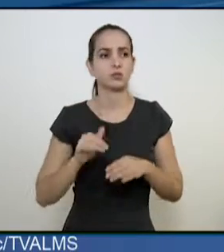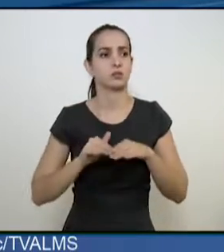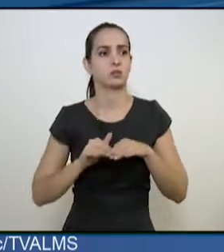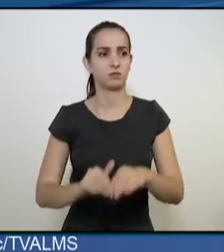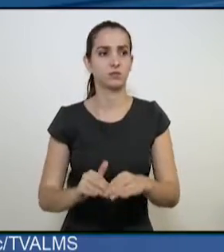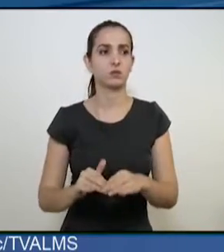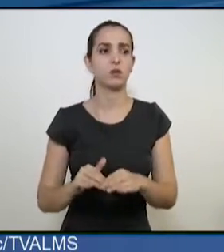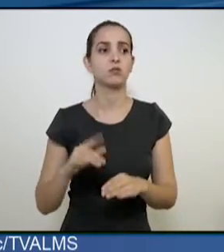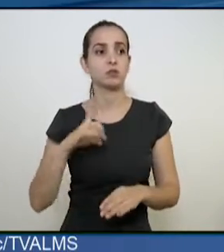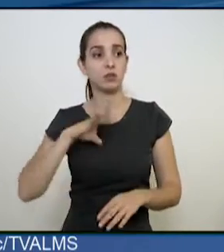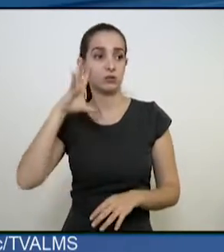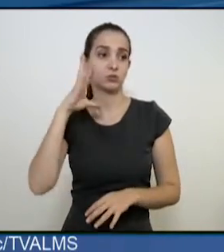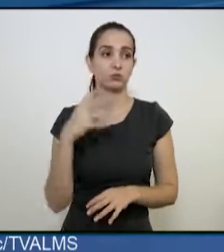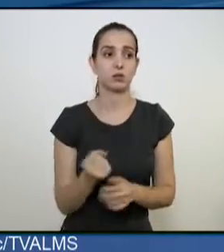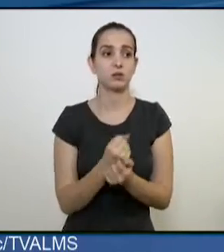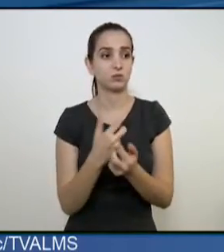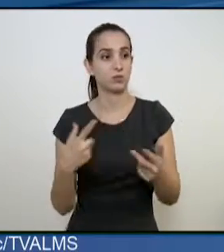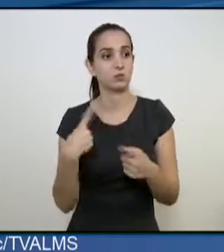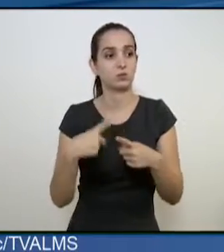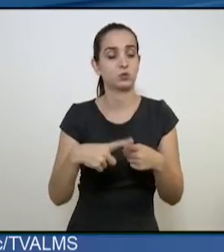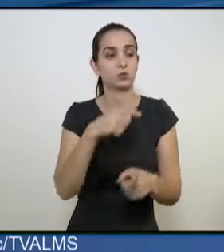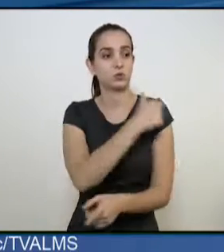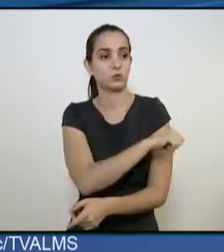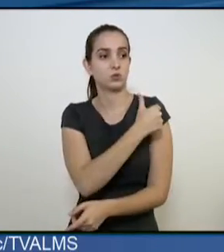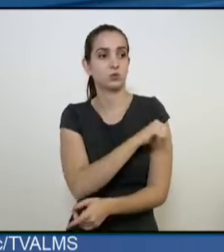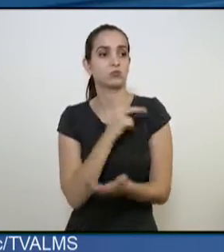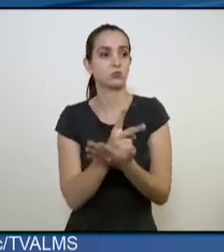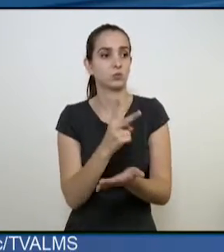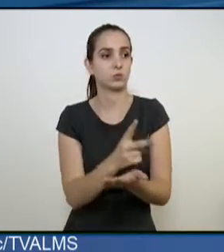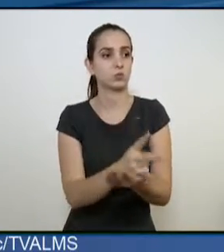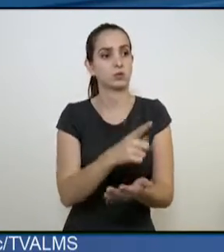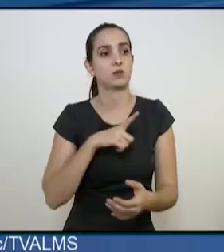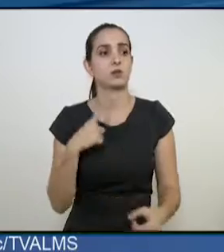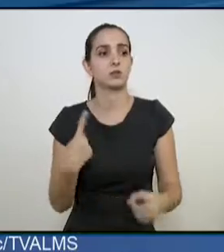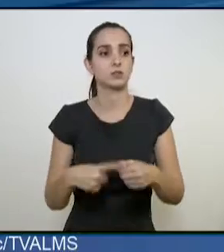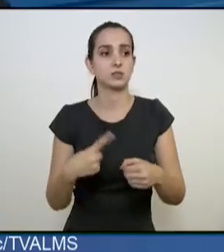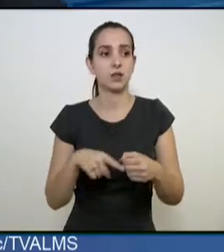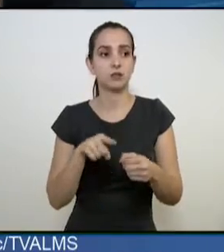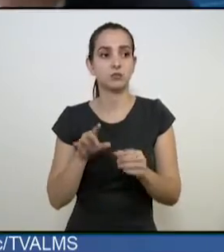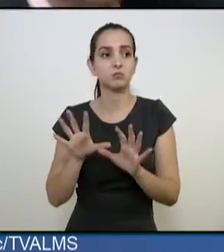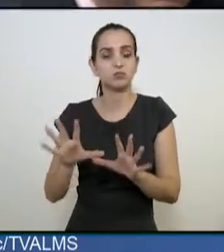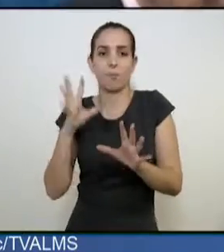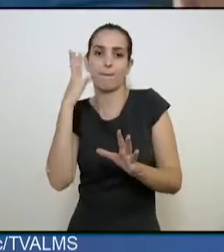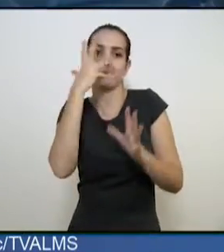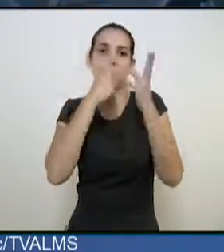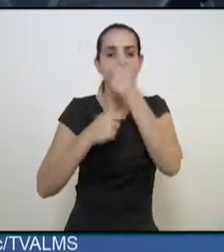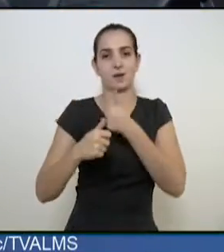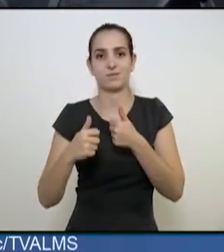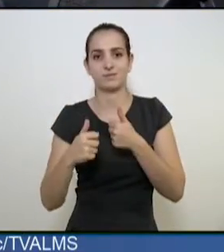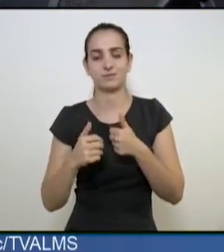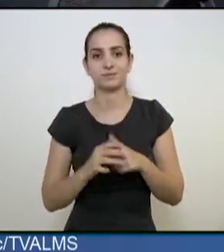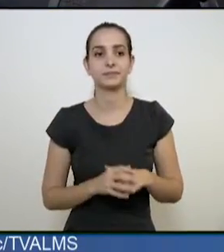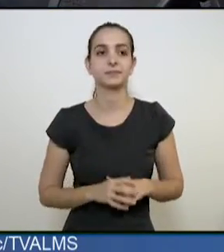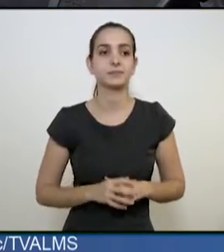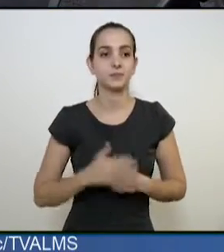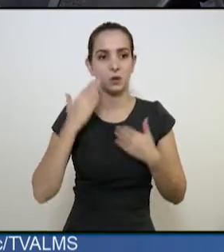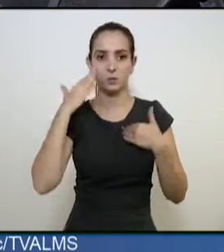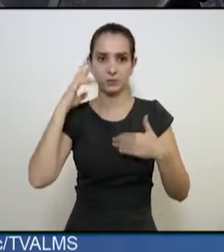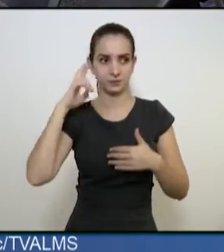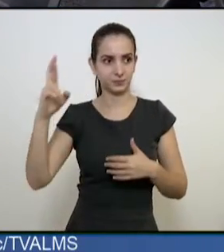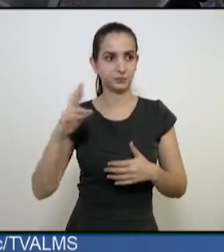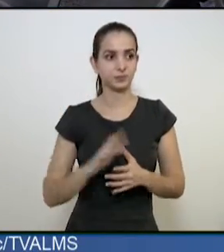para que o Rio de Janeiro continue sendo a cidade maravilhosa. Obrigado, Excelência.